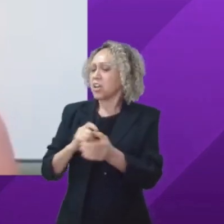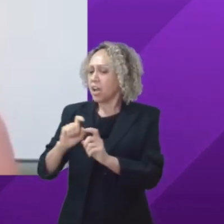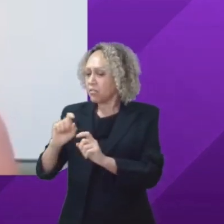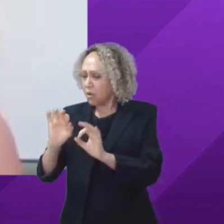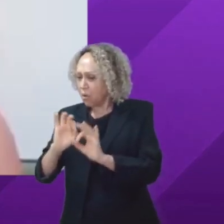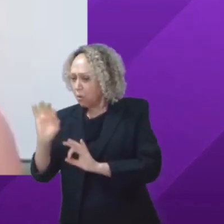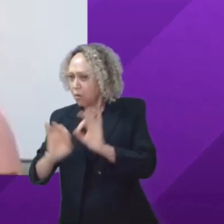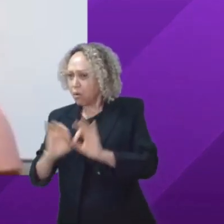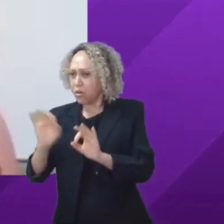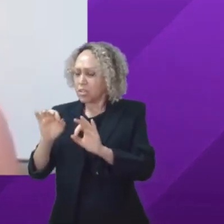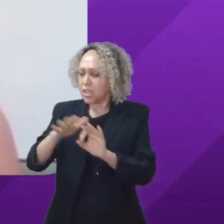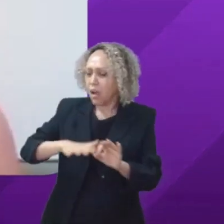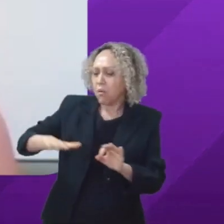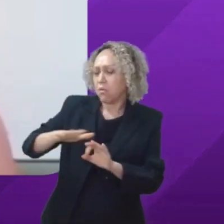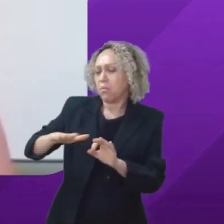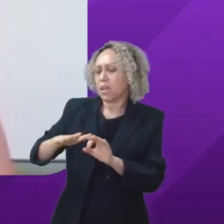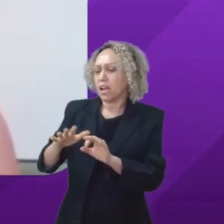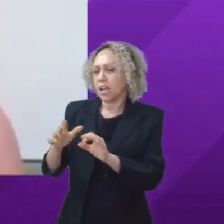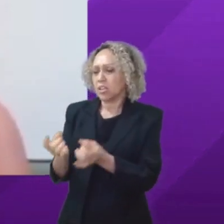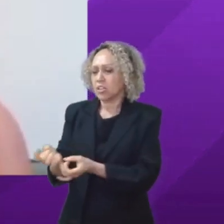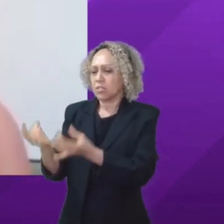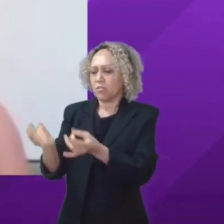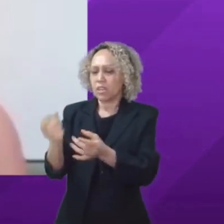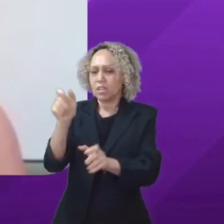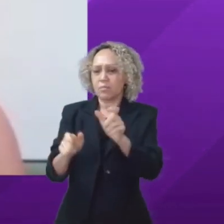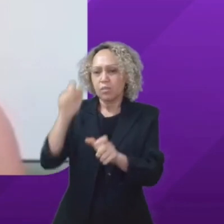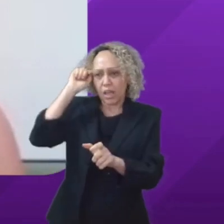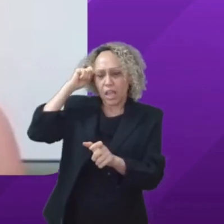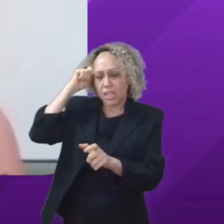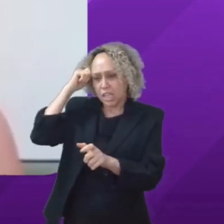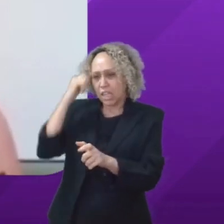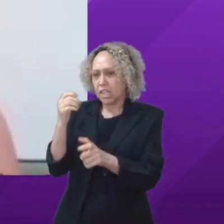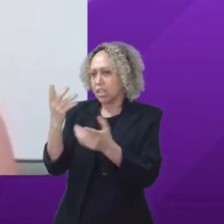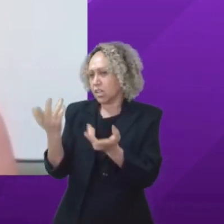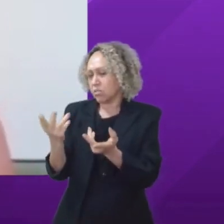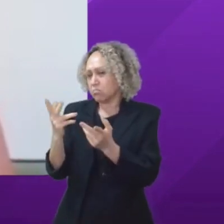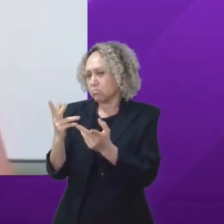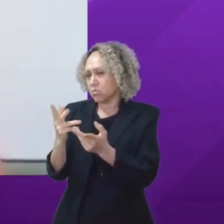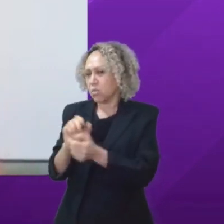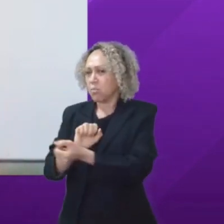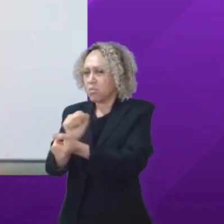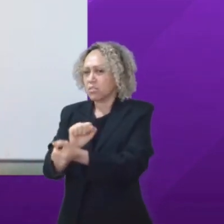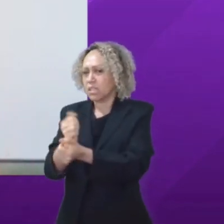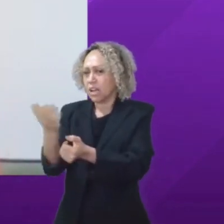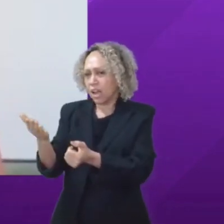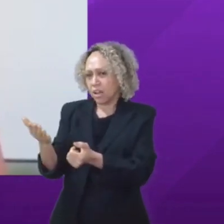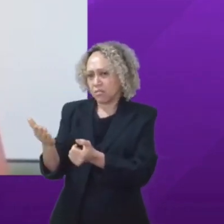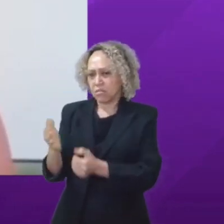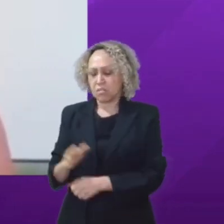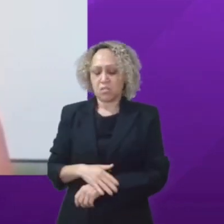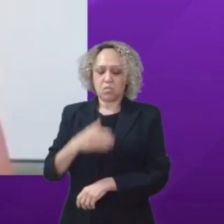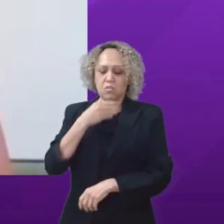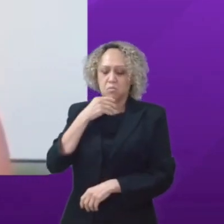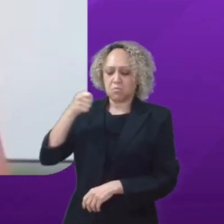do mercado escravo, né, do mercado de escravos no Brasil, essa lógica da propriedade, ou seja, né, o que o senhor